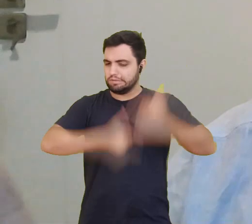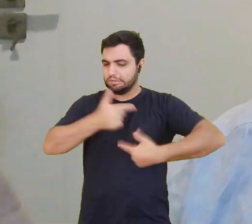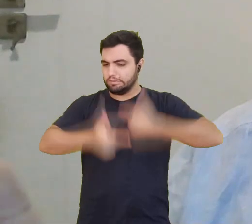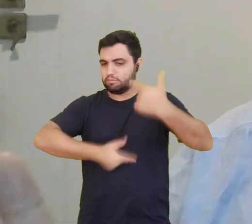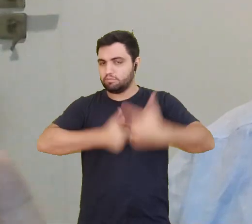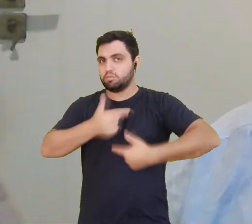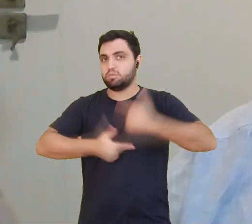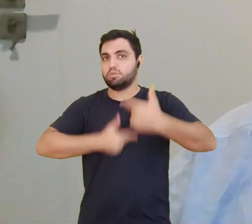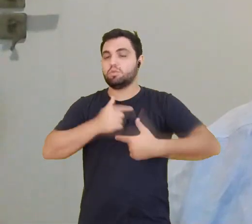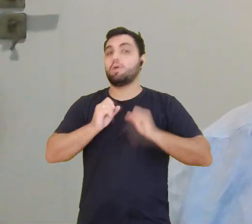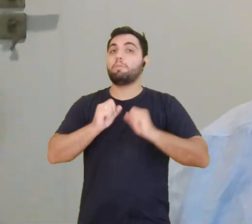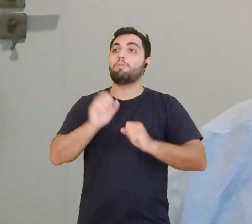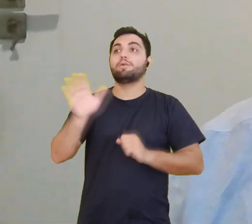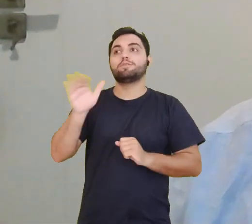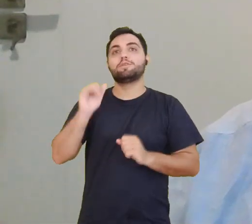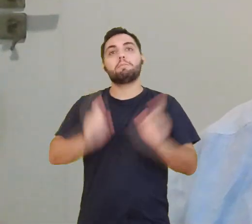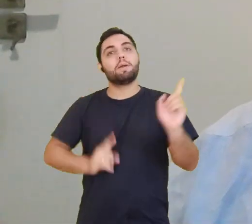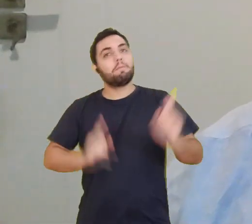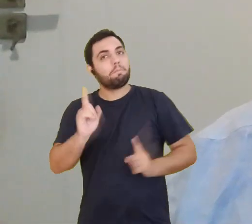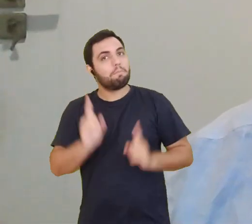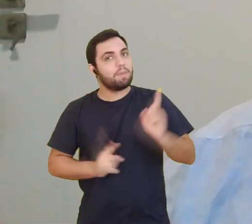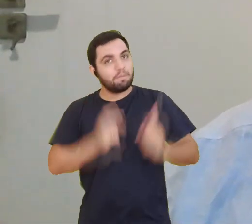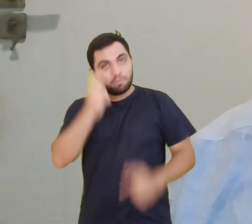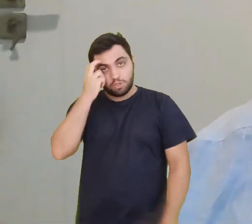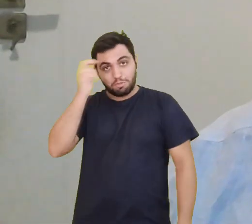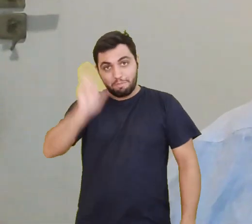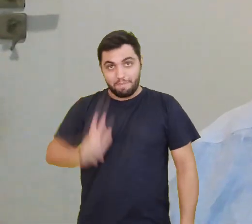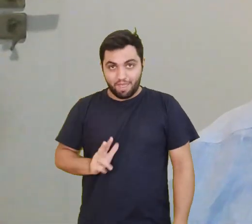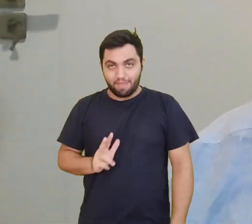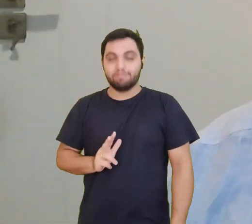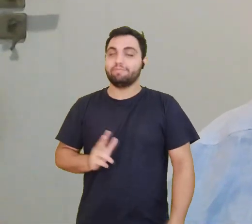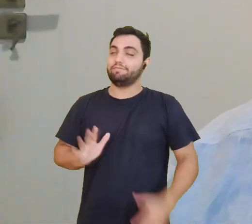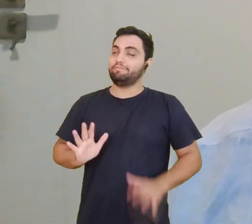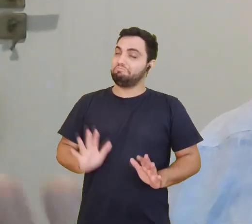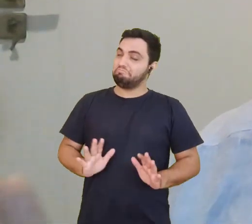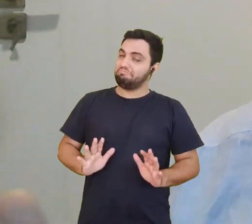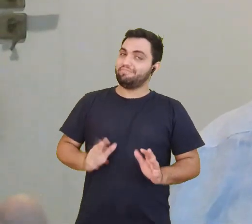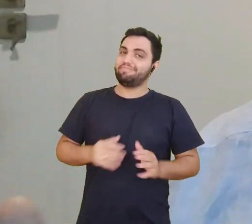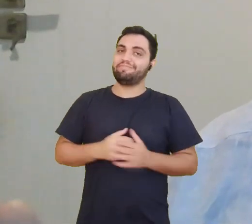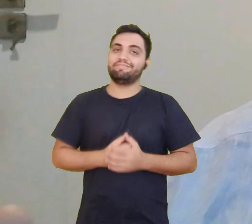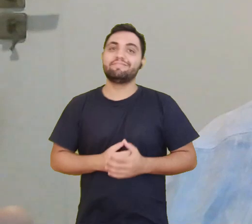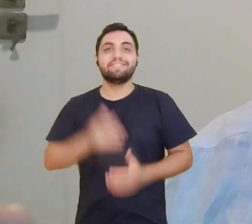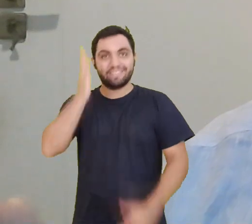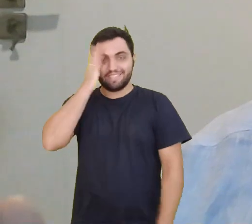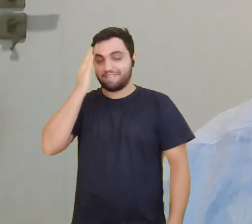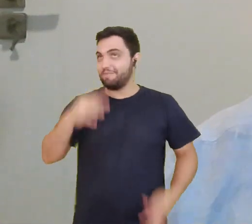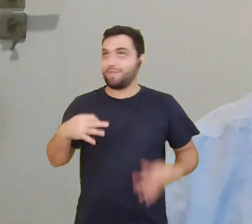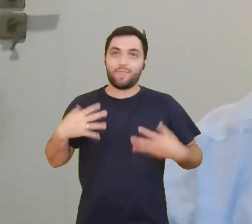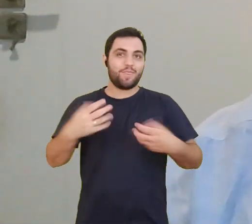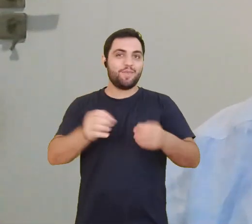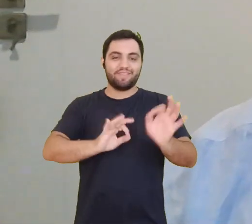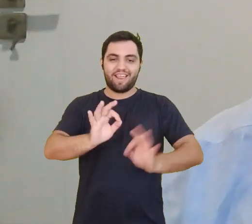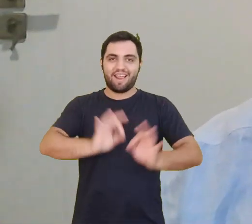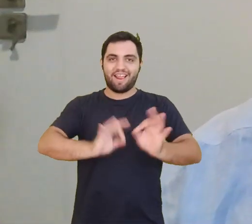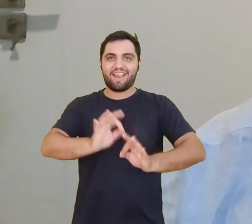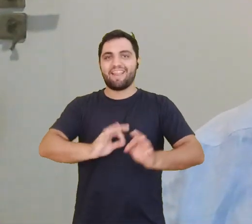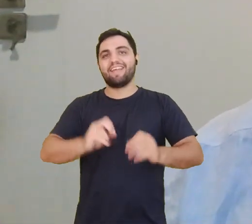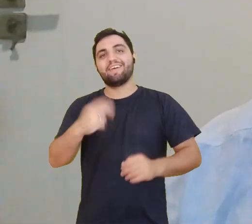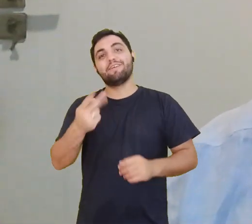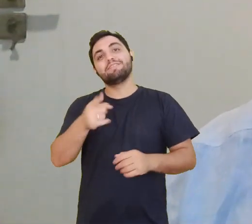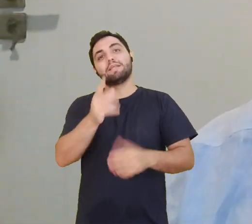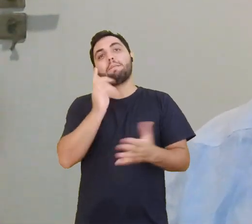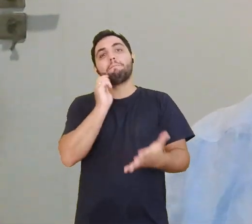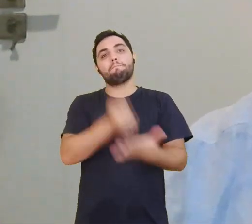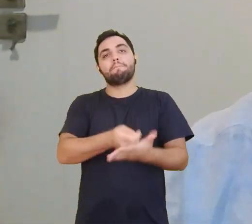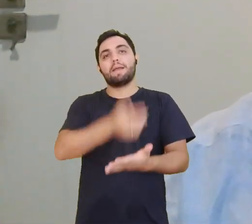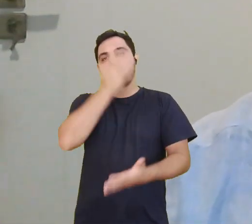você chamar aquele seu primo muito esperto, que é expert em mecânica, ou você paga um técnico para montar